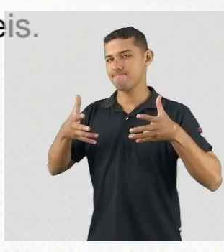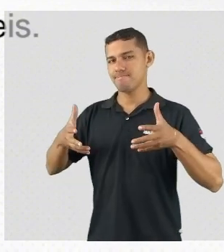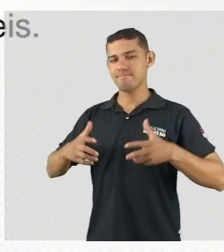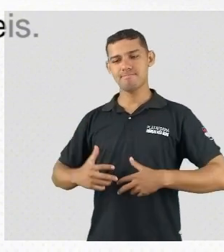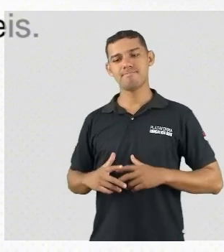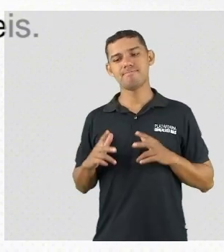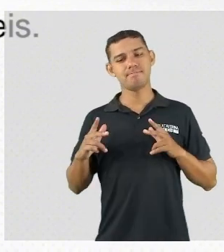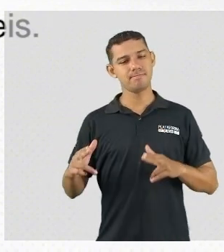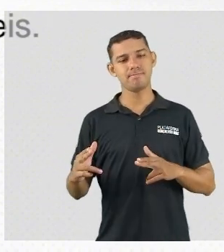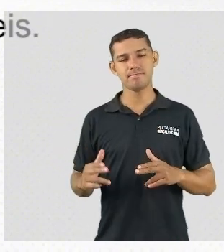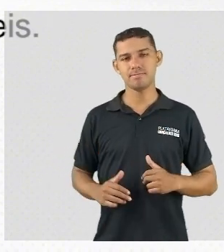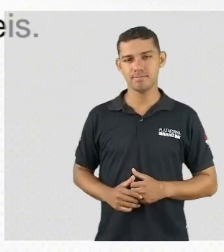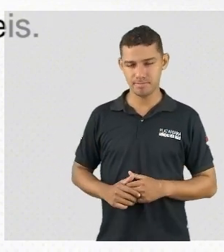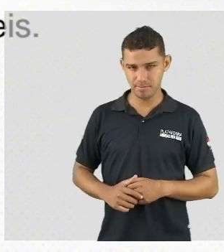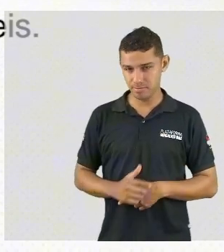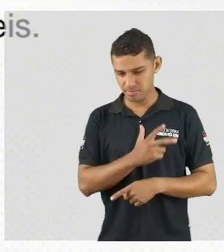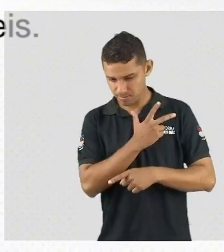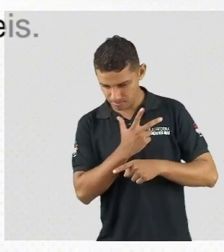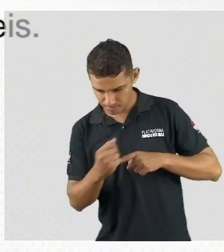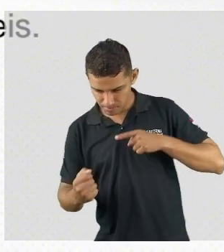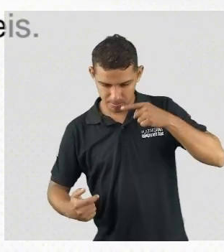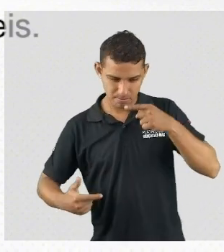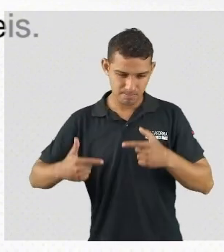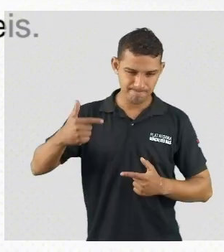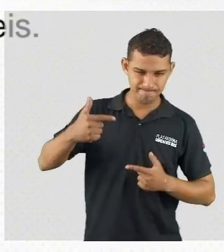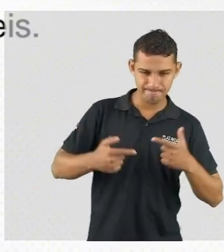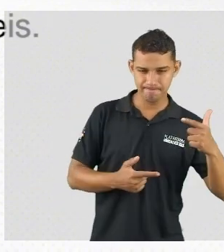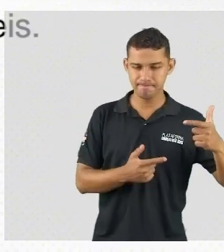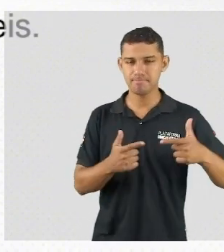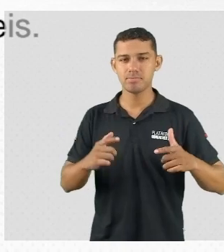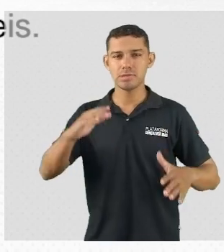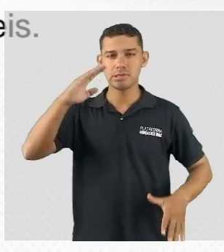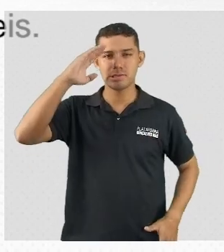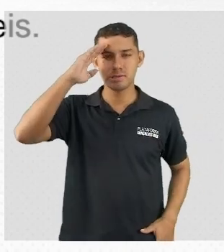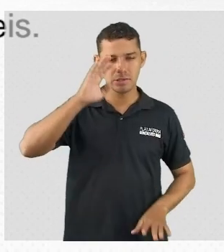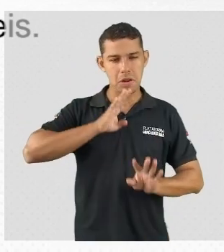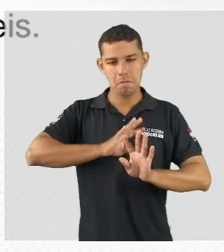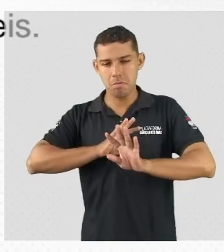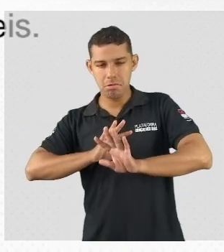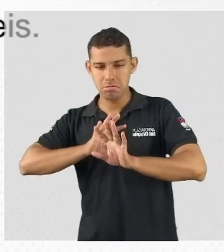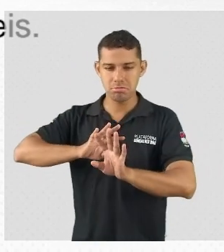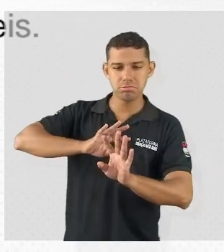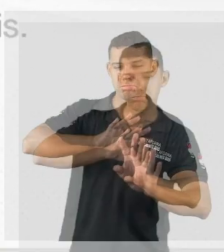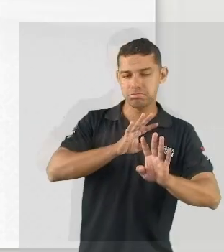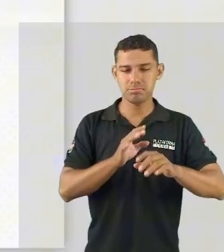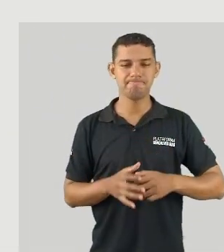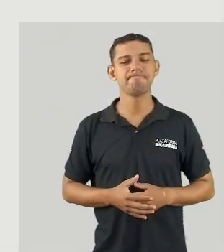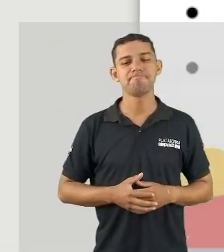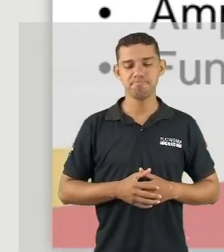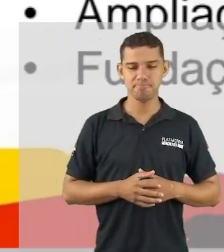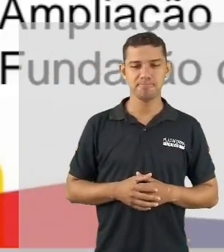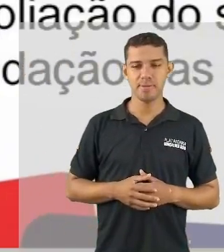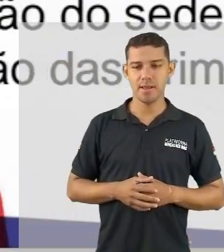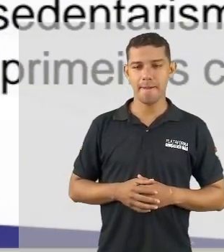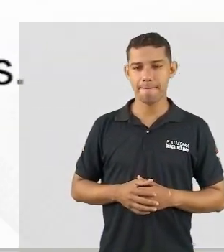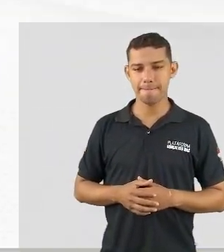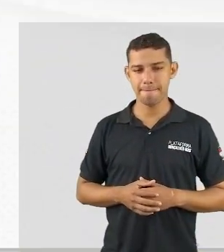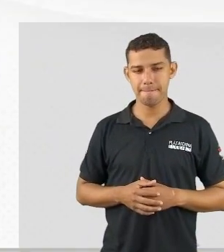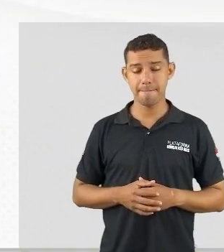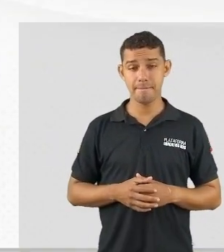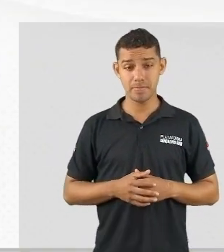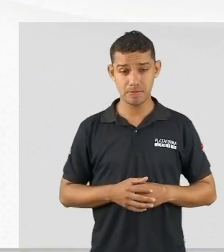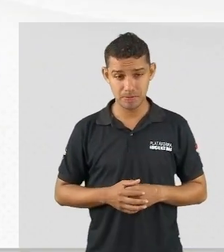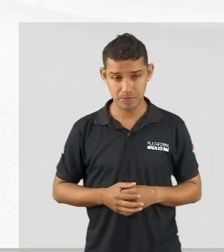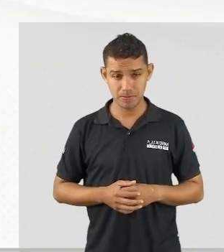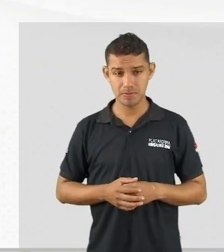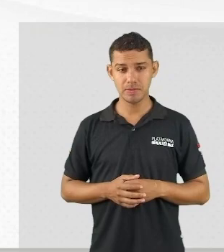nesse momento da Idade dos Metais, você tem, então, a criação dos exércitos e disputa por terras férteis. Vamos um pouquinho para frente, que